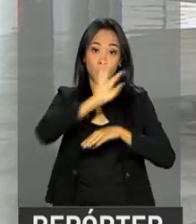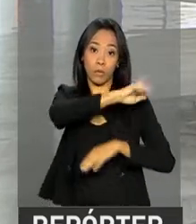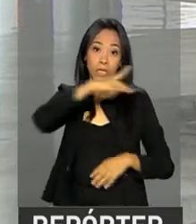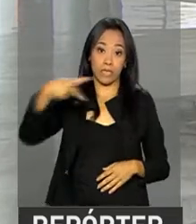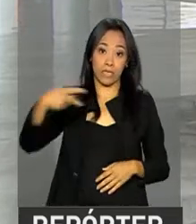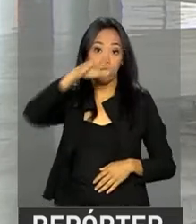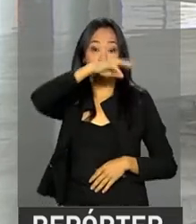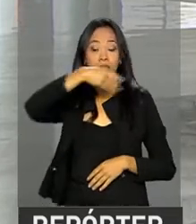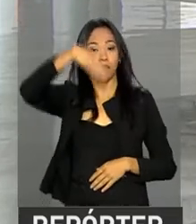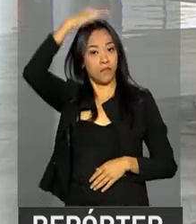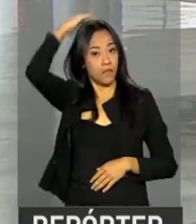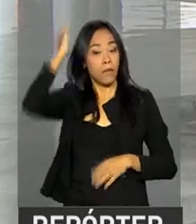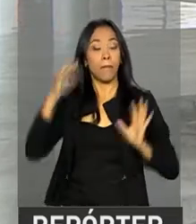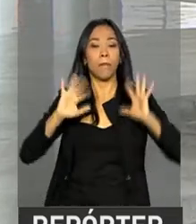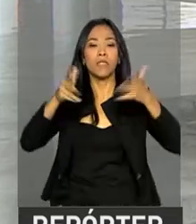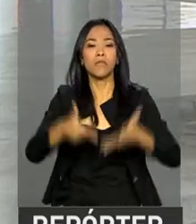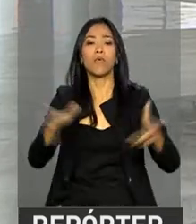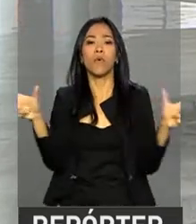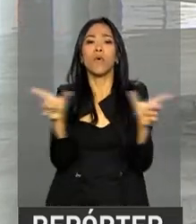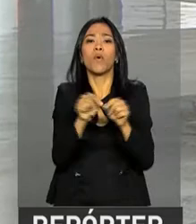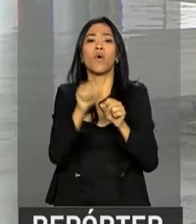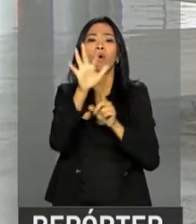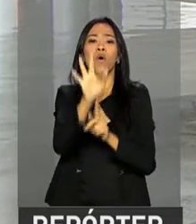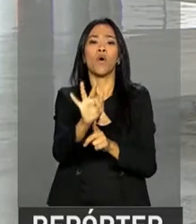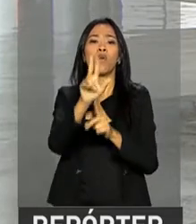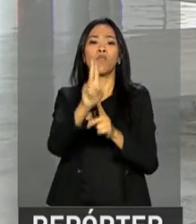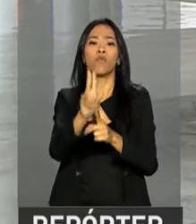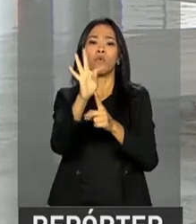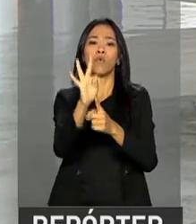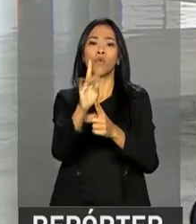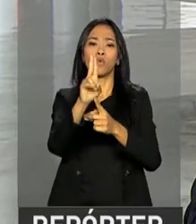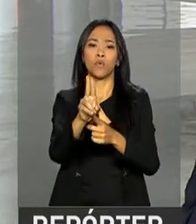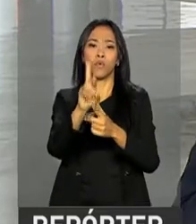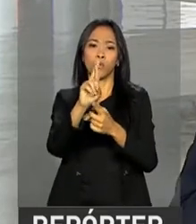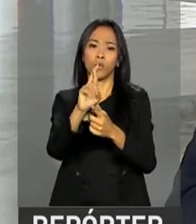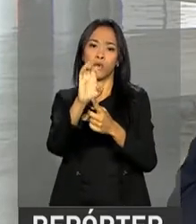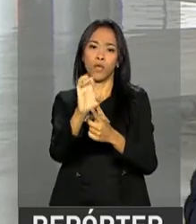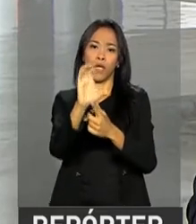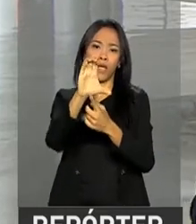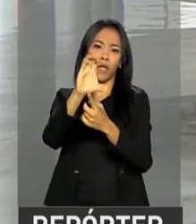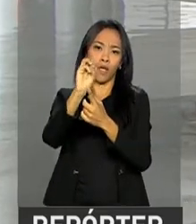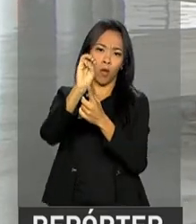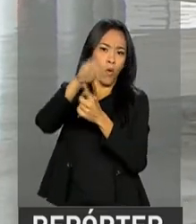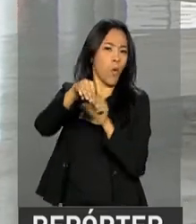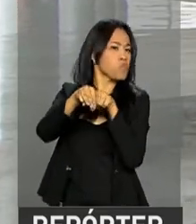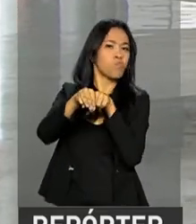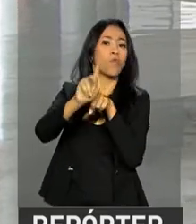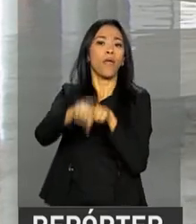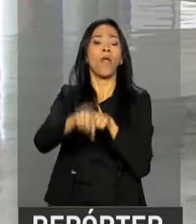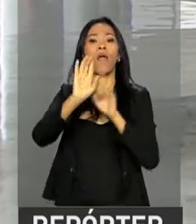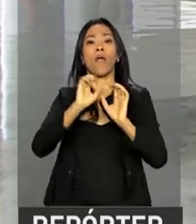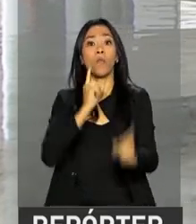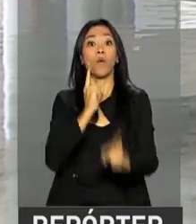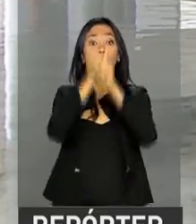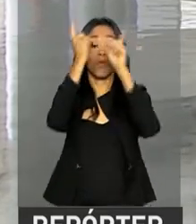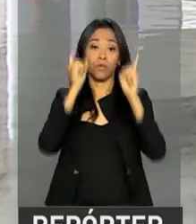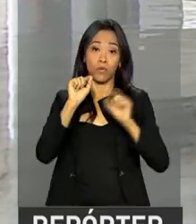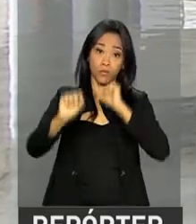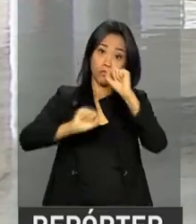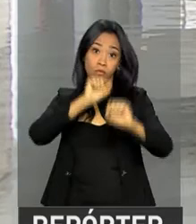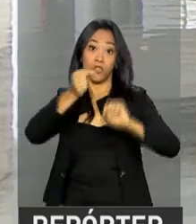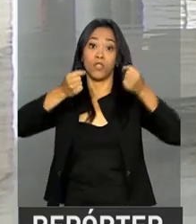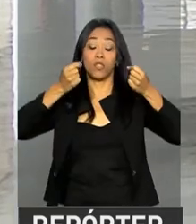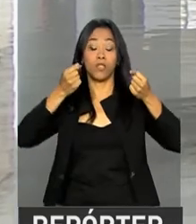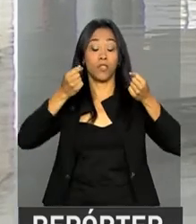da futurecom 2017 e sequer é essa que é considerada o considerado o maior evento principal evento